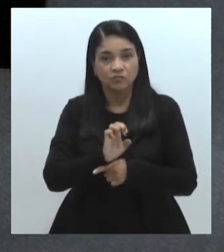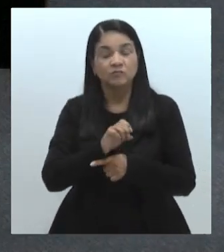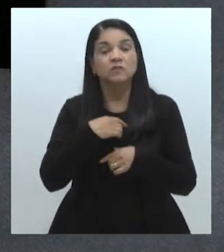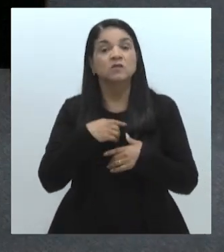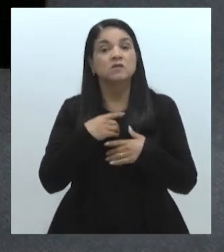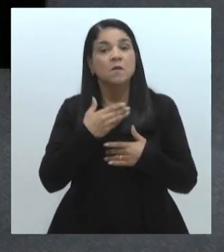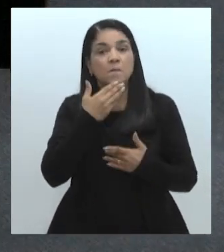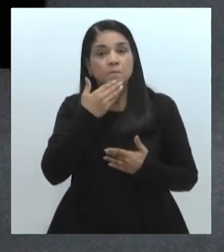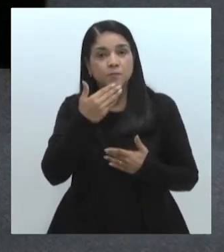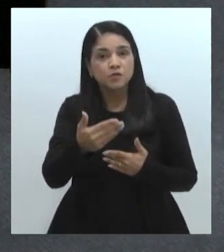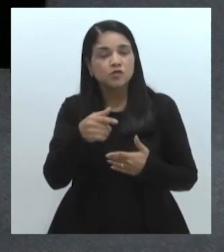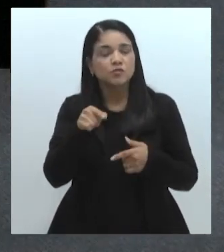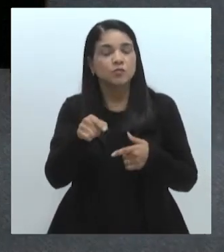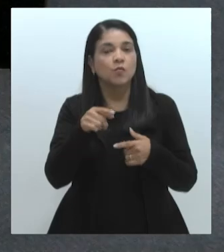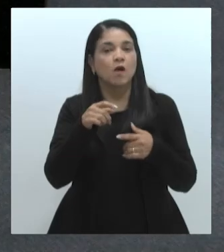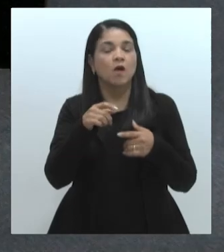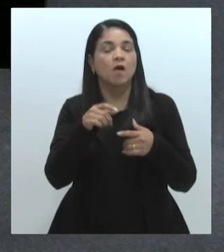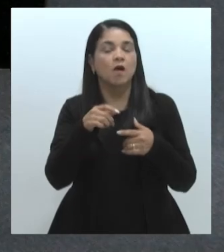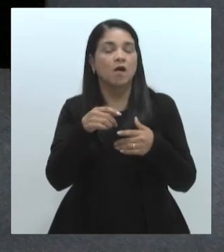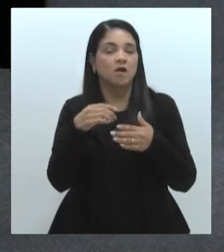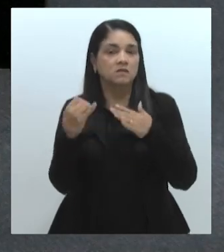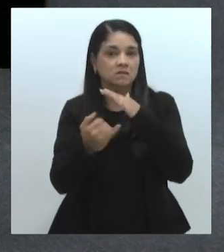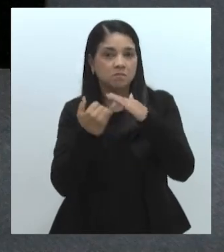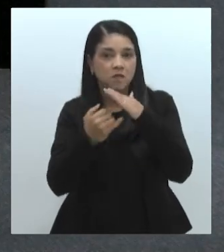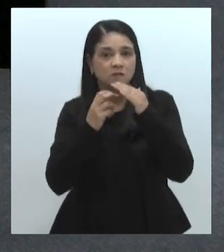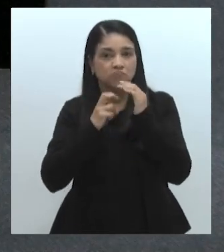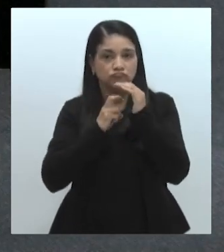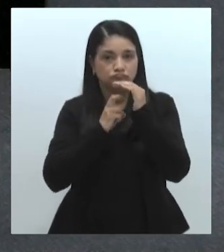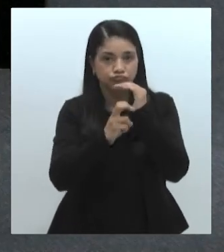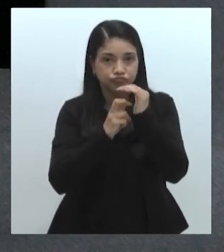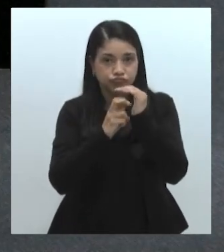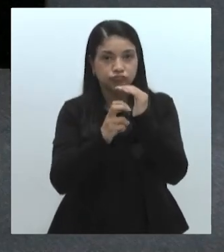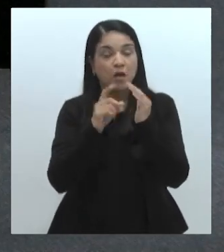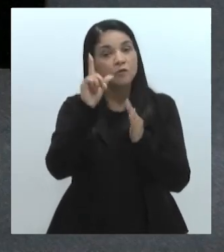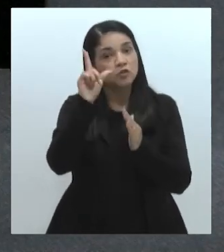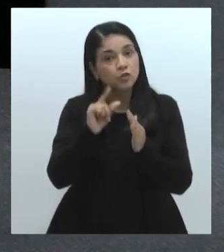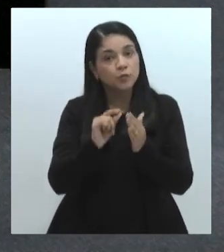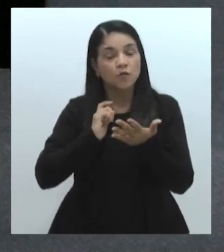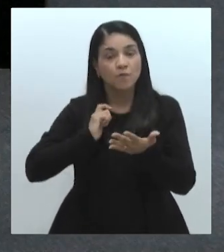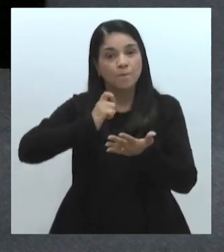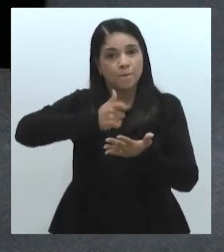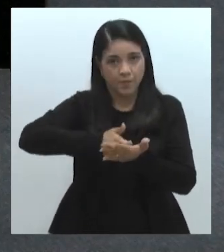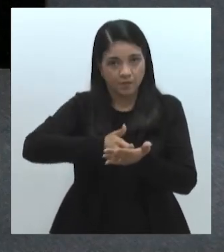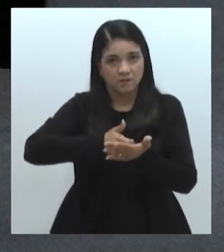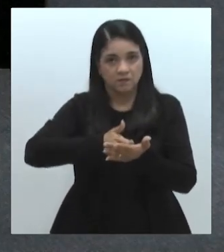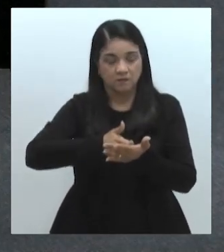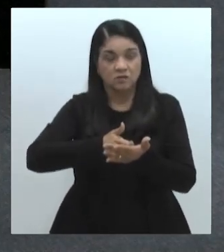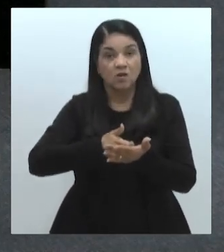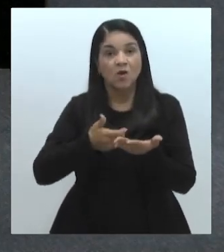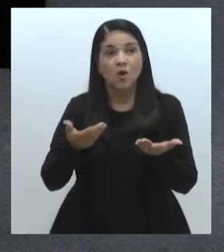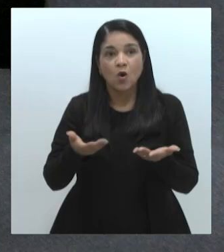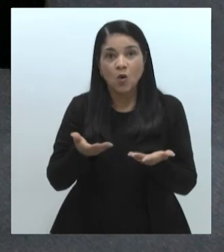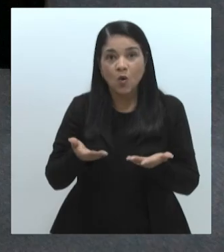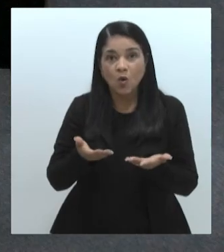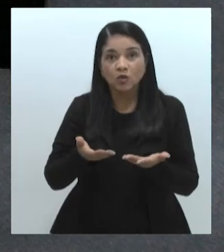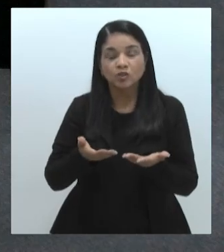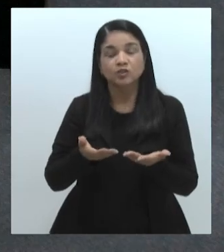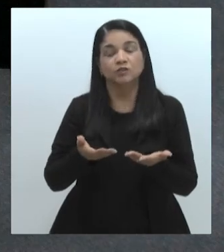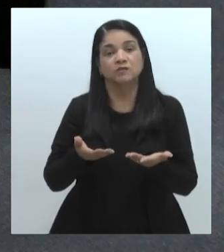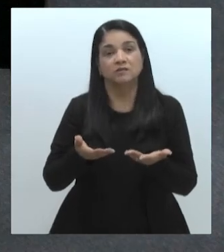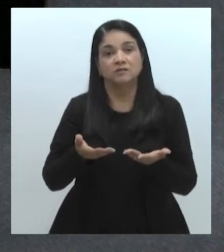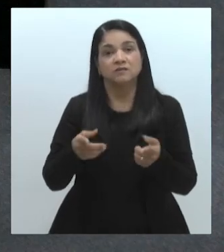concessionárias de metrô para a redução do valor da passagem. E hoje ingressamos para a redução da